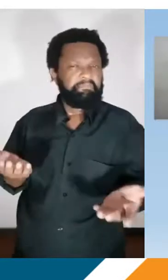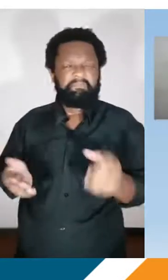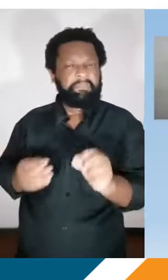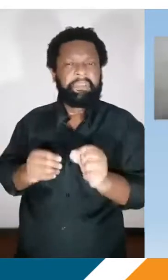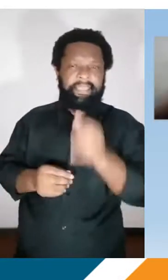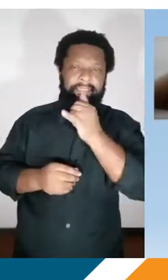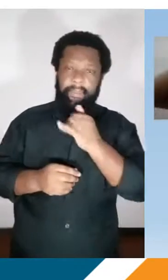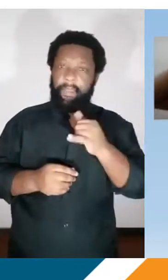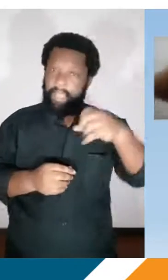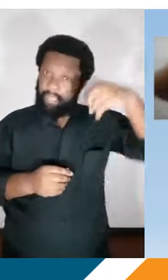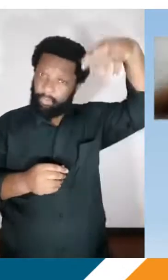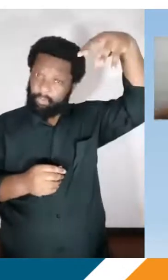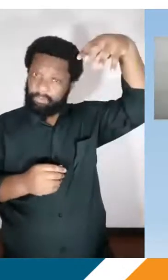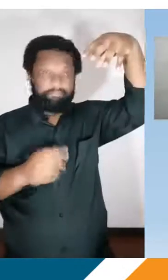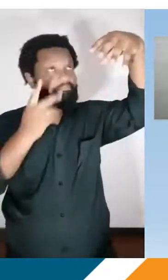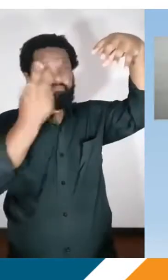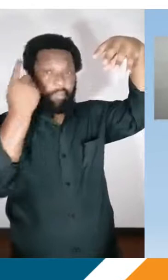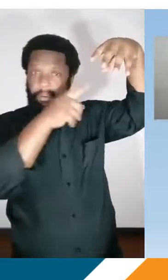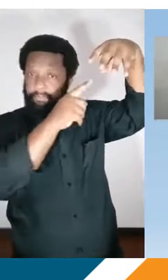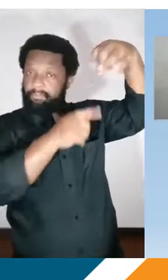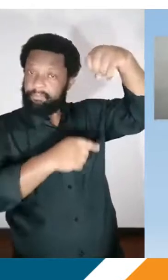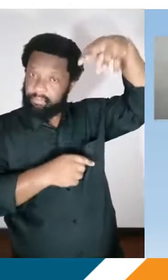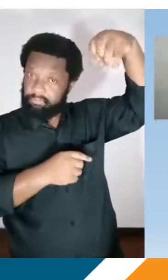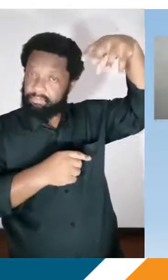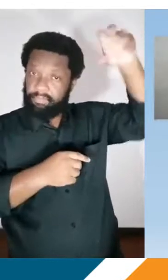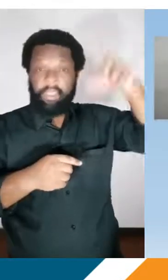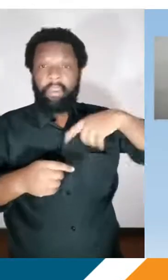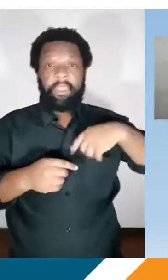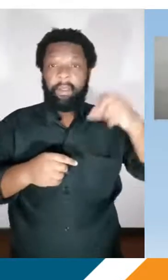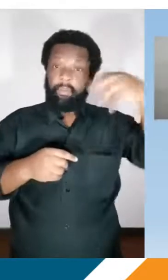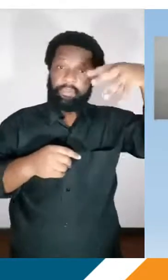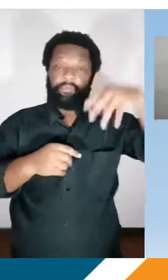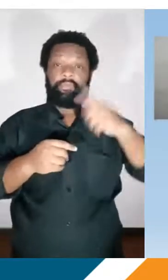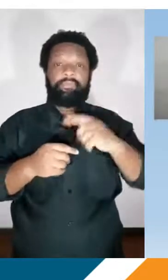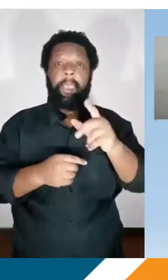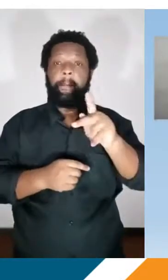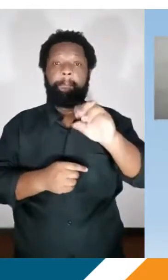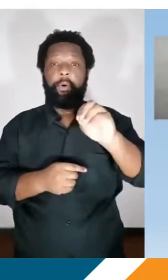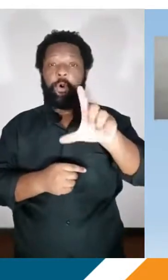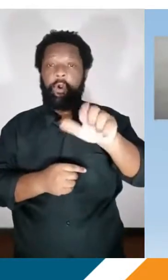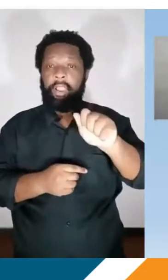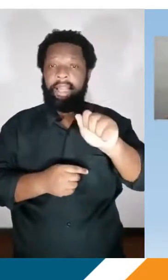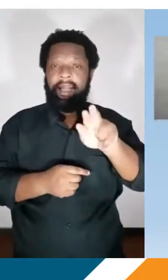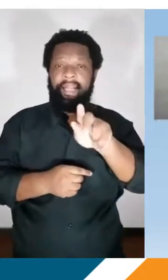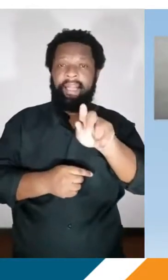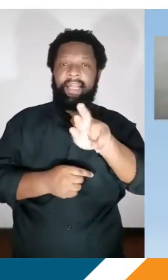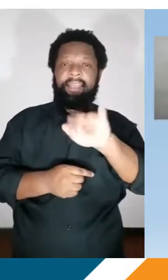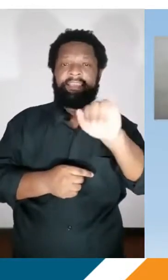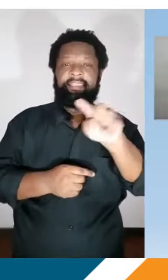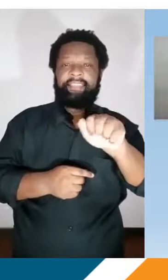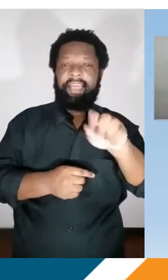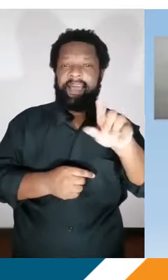É o seguinte, a nossa fonte de luz, vamos imaginar uma lâmpada comum, ela é uma luz não polarizada, quer dizer que ela consegue